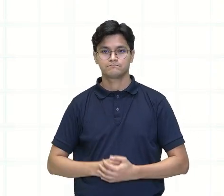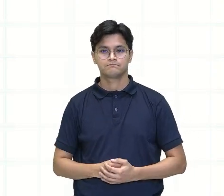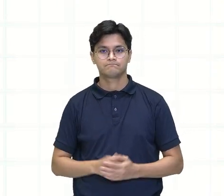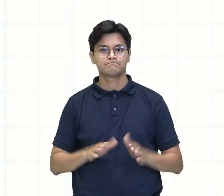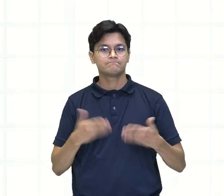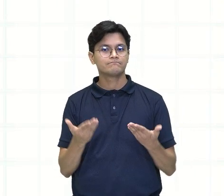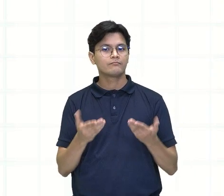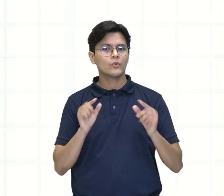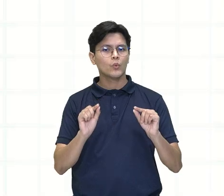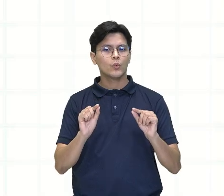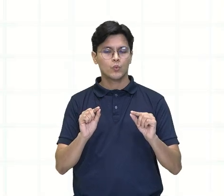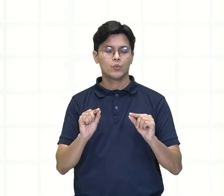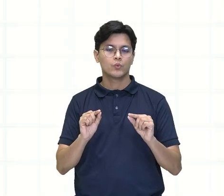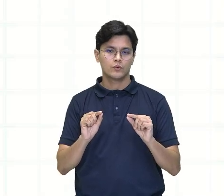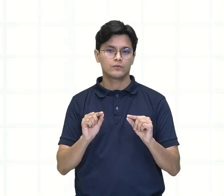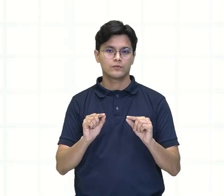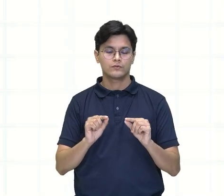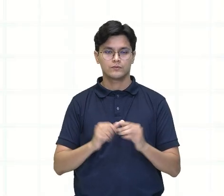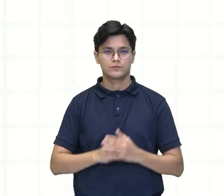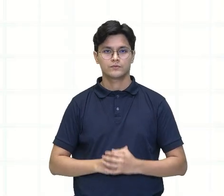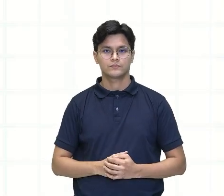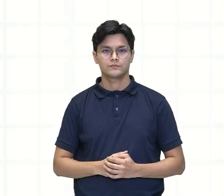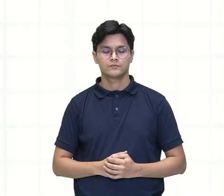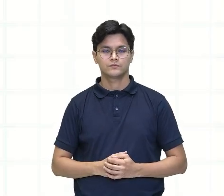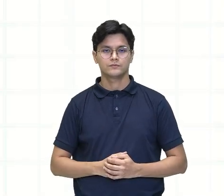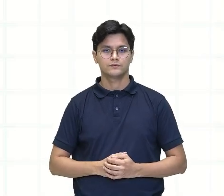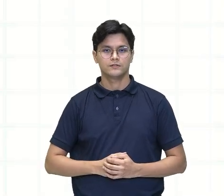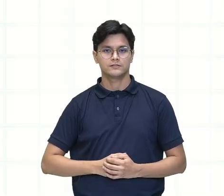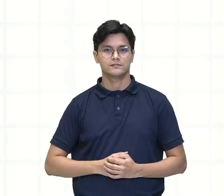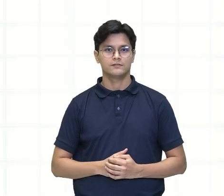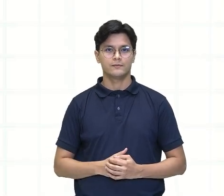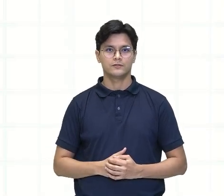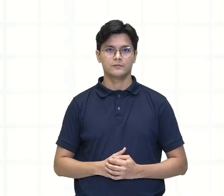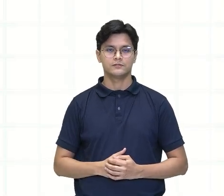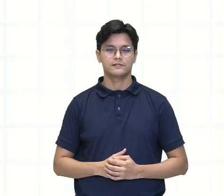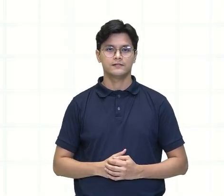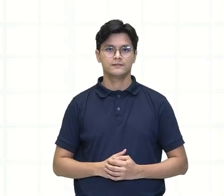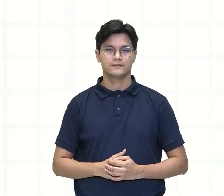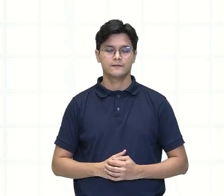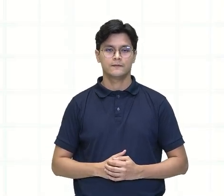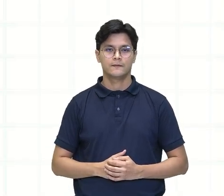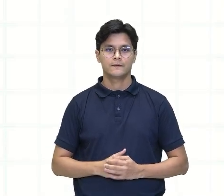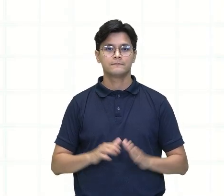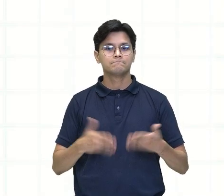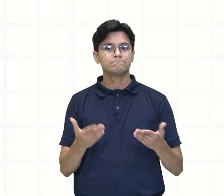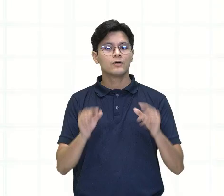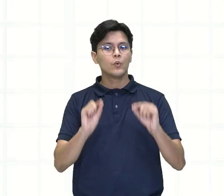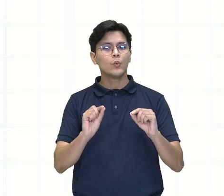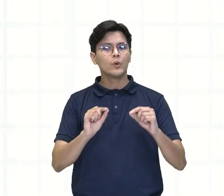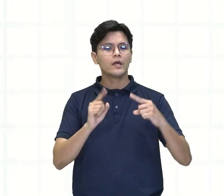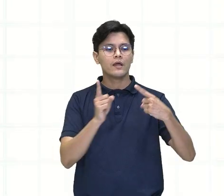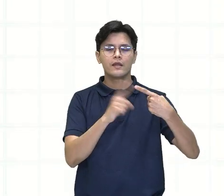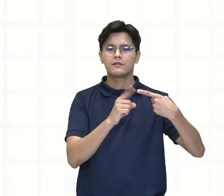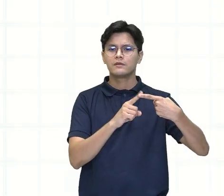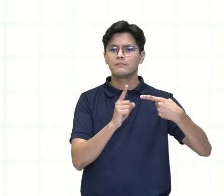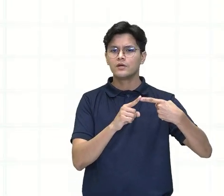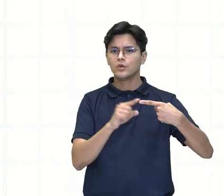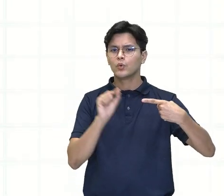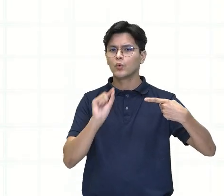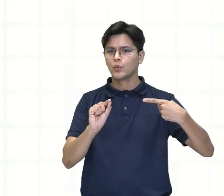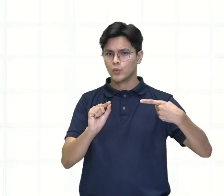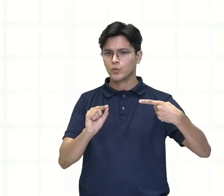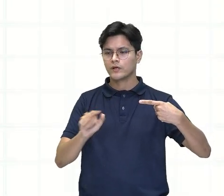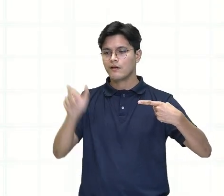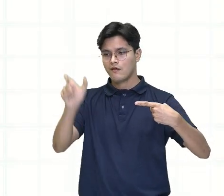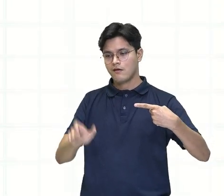no caso de quem está recebendo essa informação, certo? Então, nesse primeiro exemplo, o